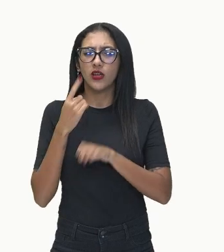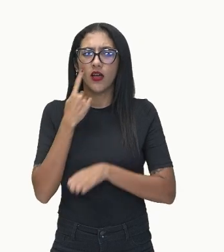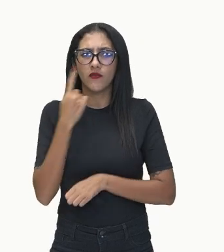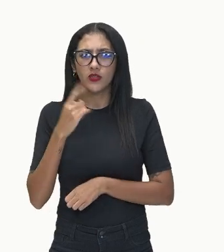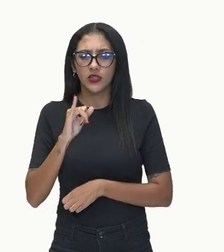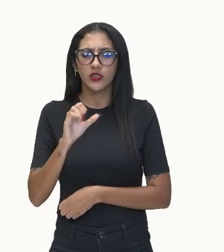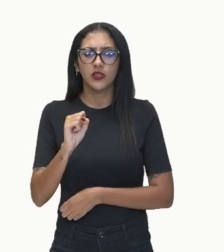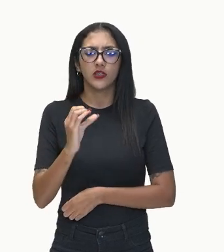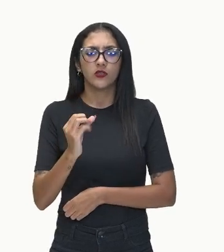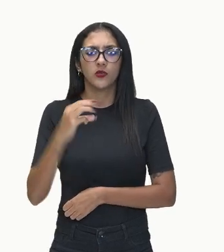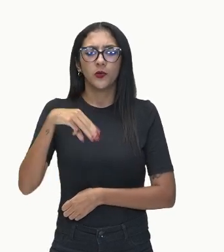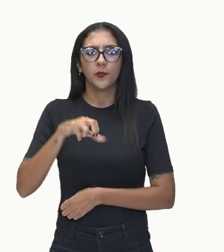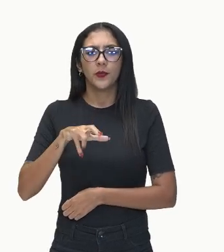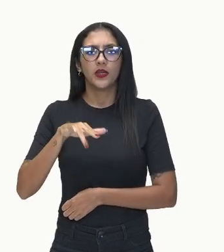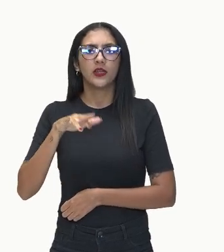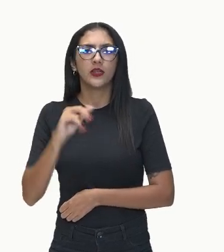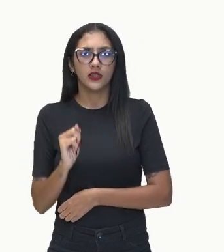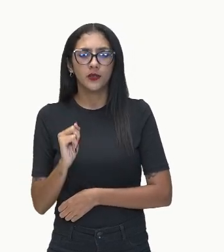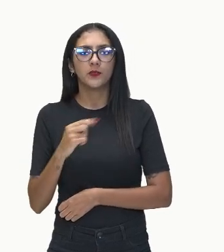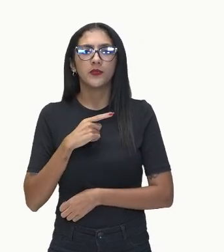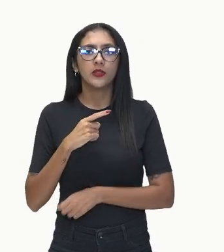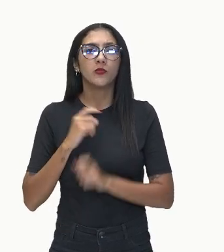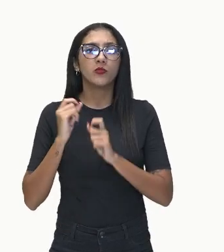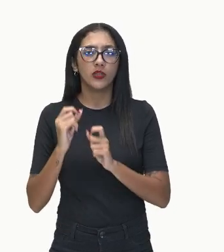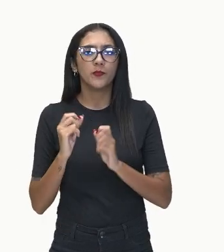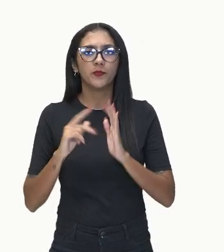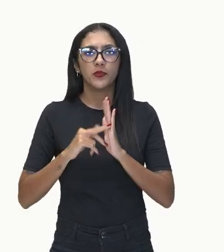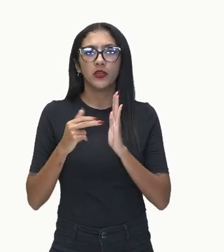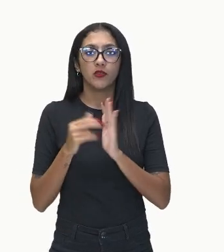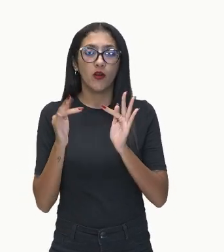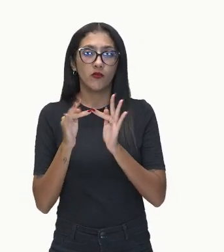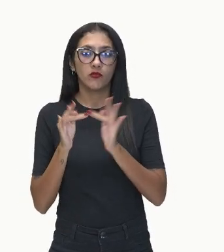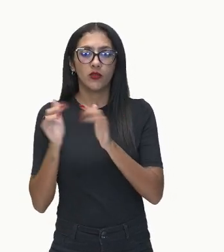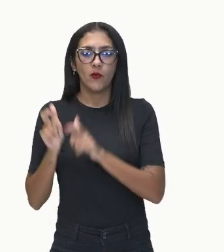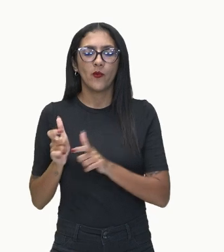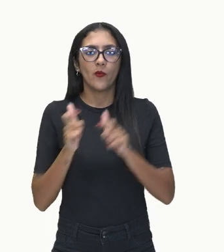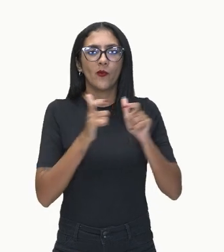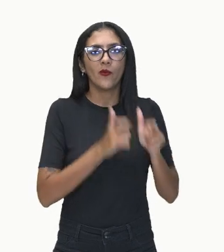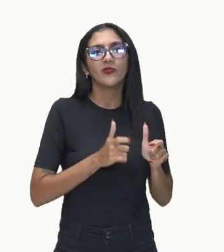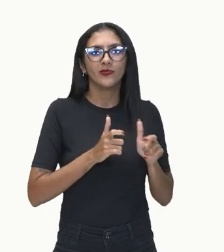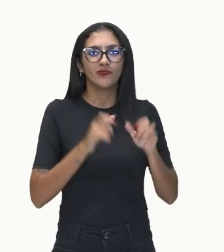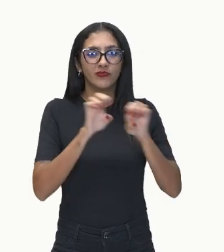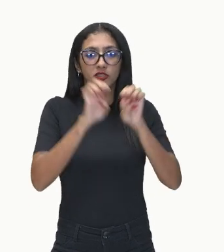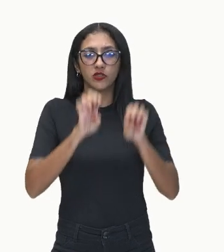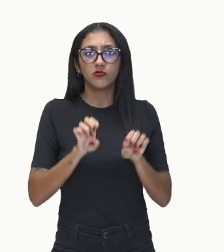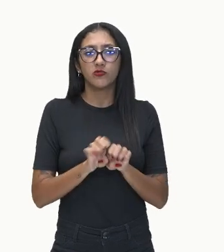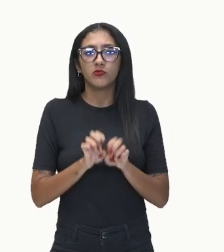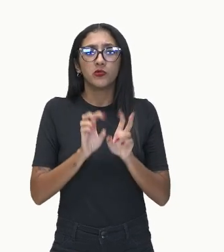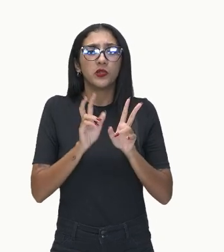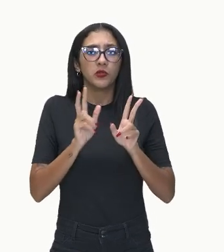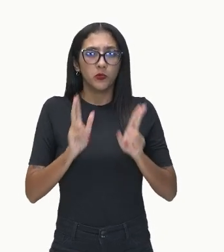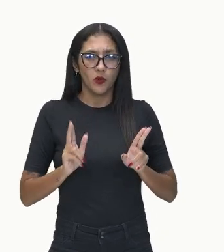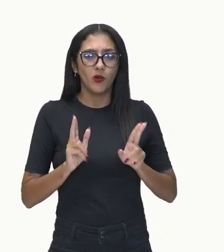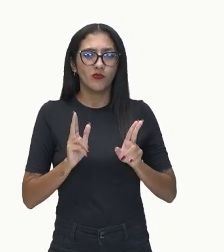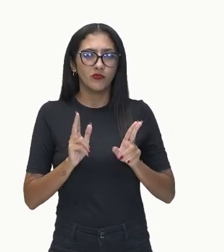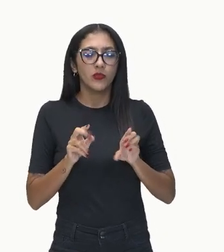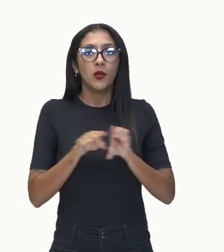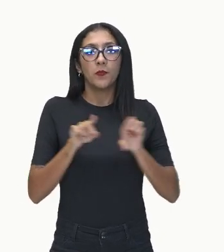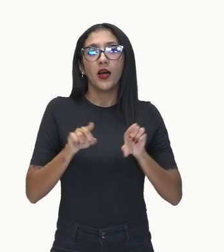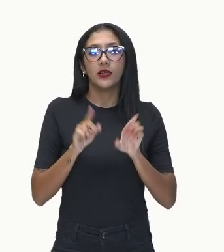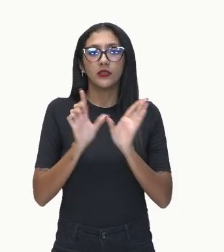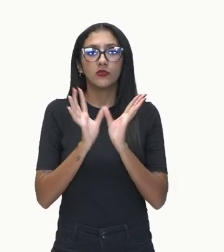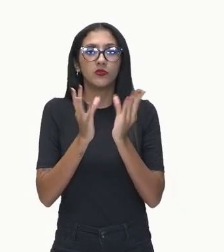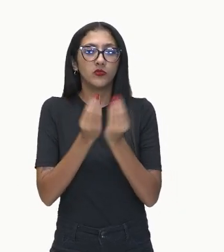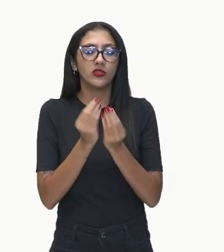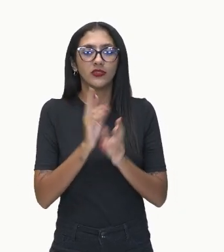podemos dizer que está ocorrendo uma isomeria de posição, porque eles têm a mesma fórmula molecular e eles são compostos diferentes,